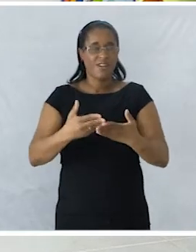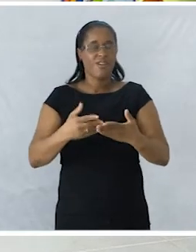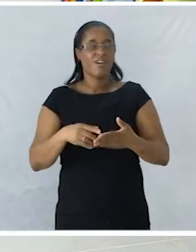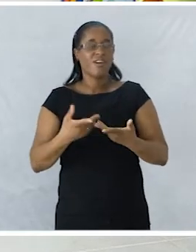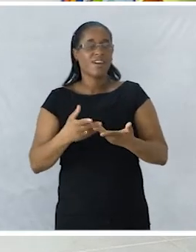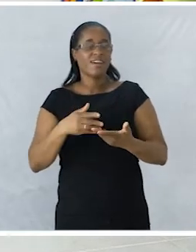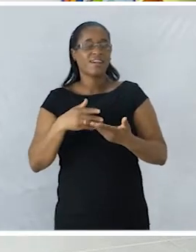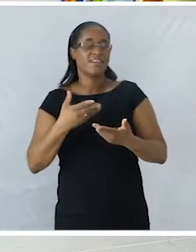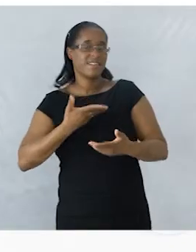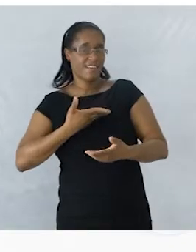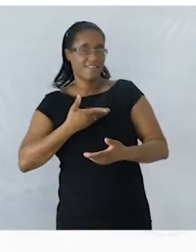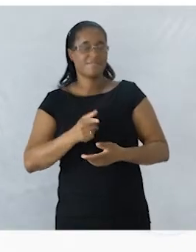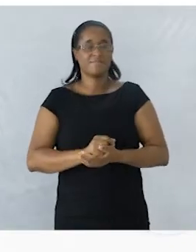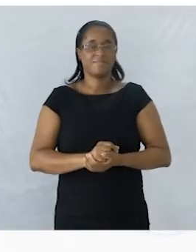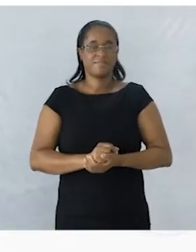último exercício.